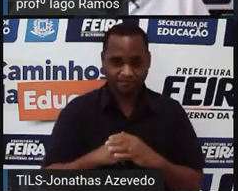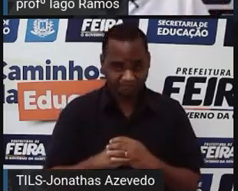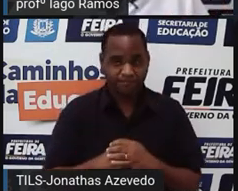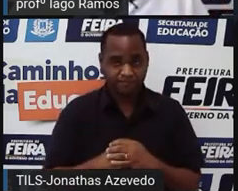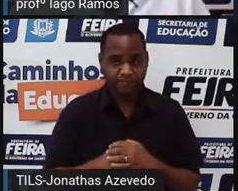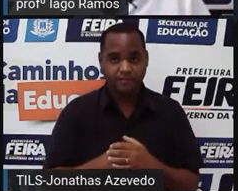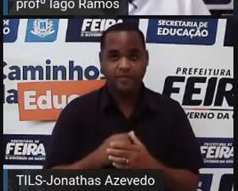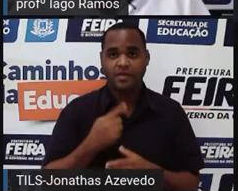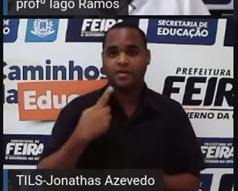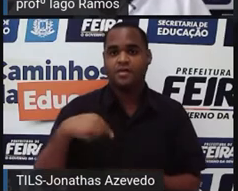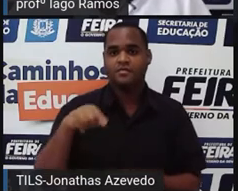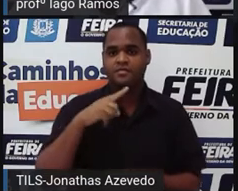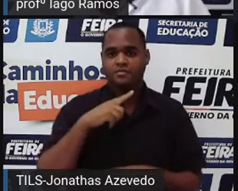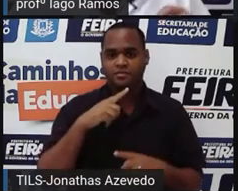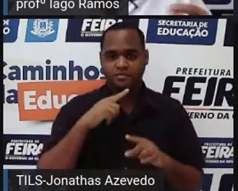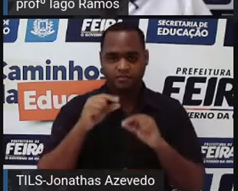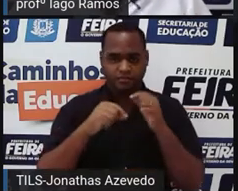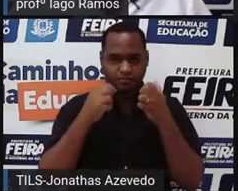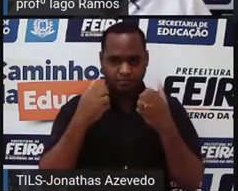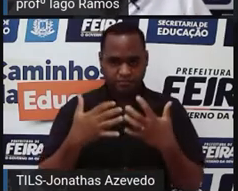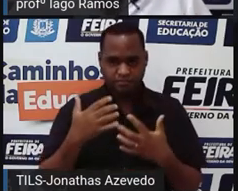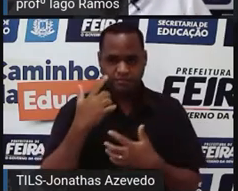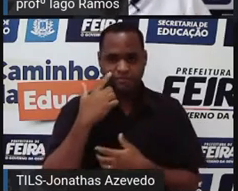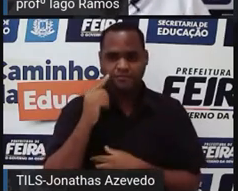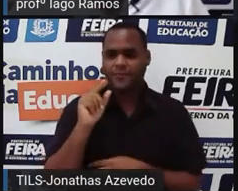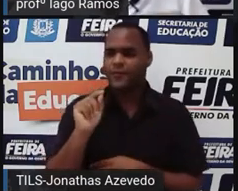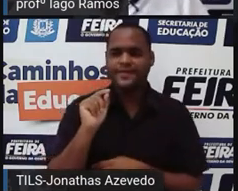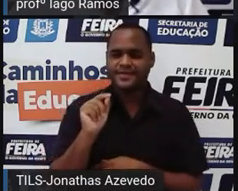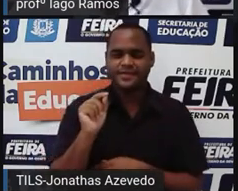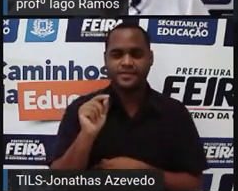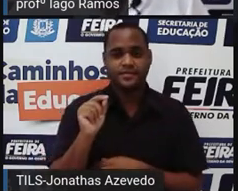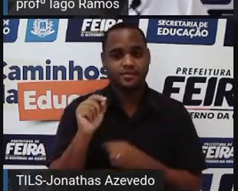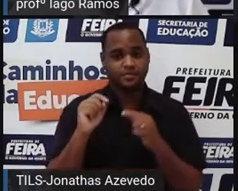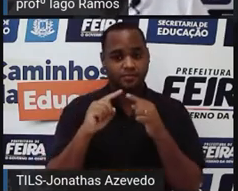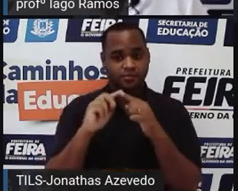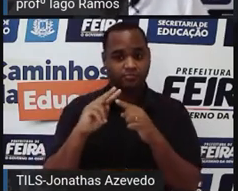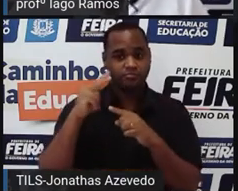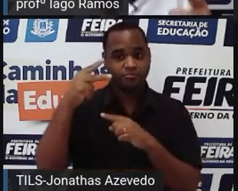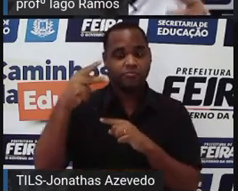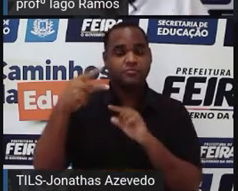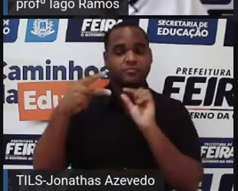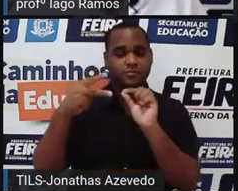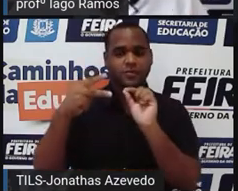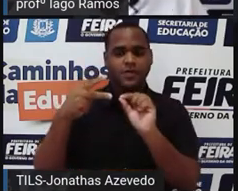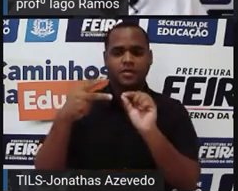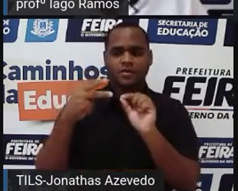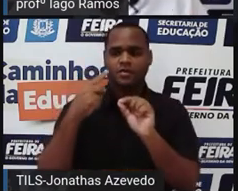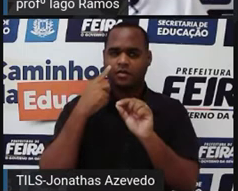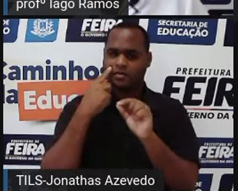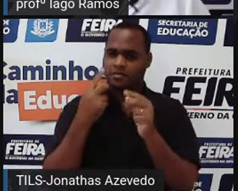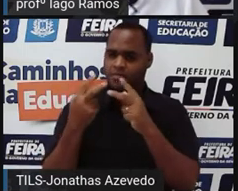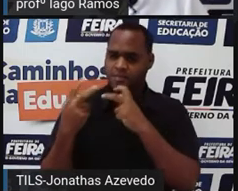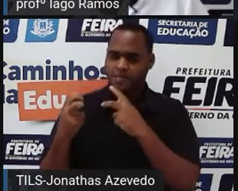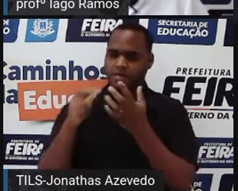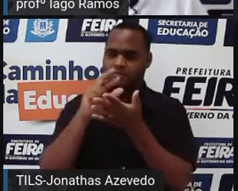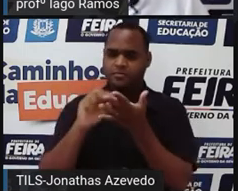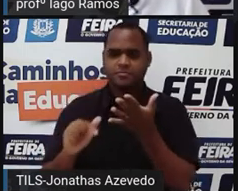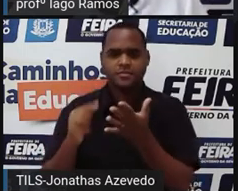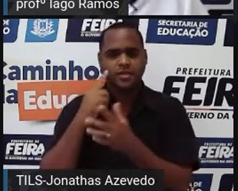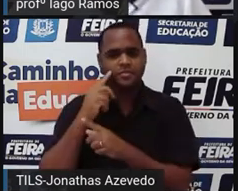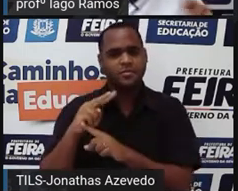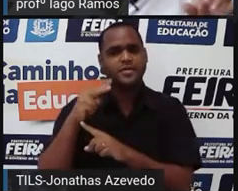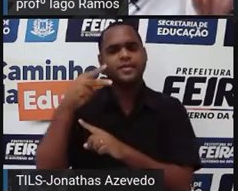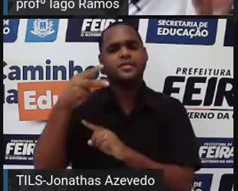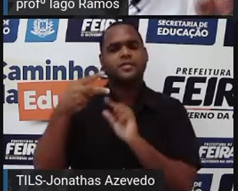está falando de uma operação chamada potenciação. E para fazer essa operação de